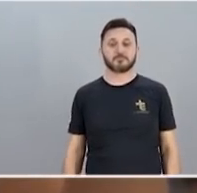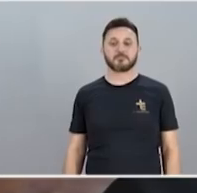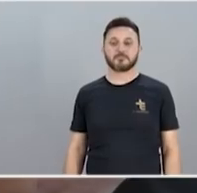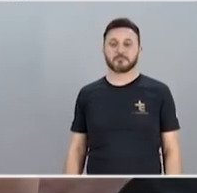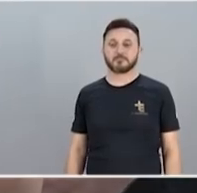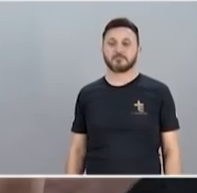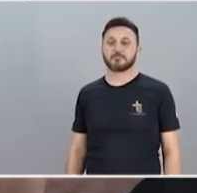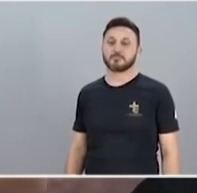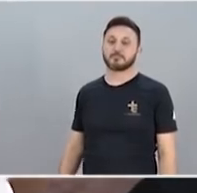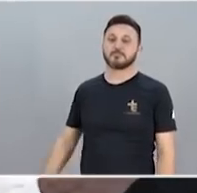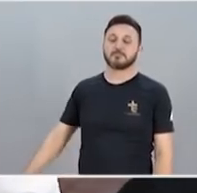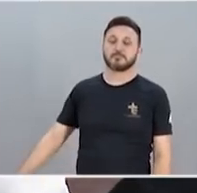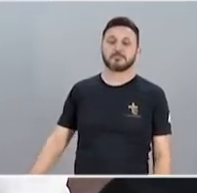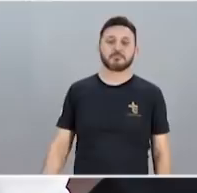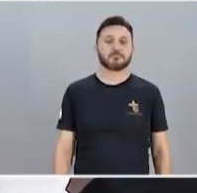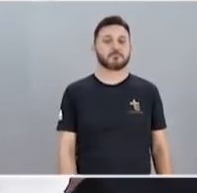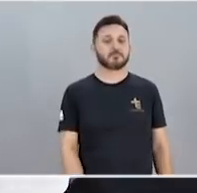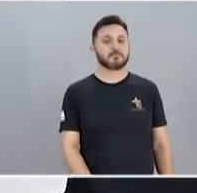céu, na